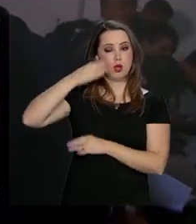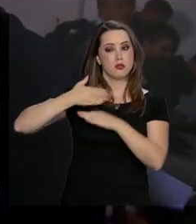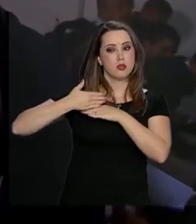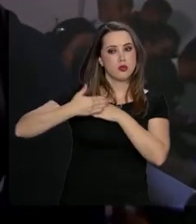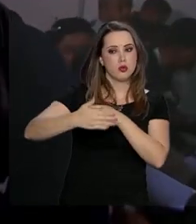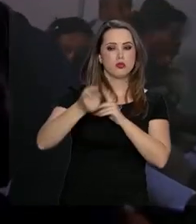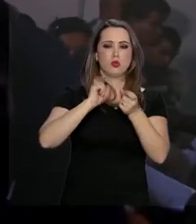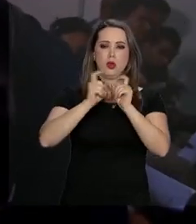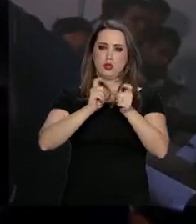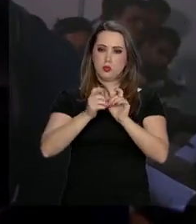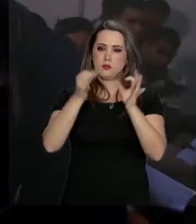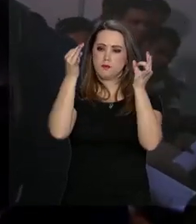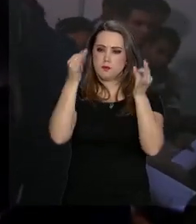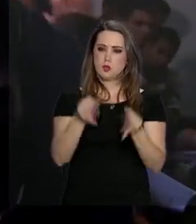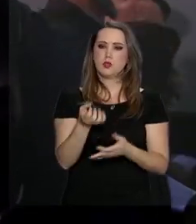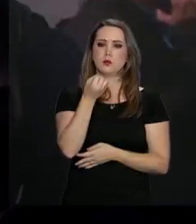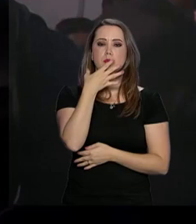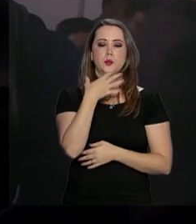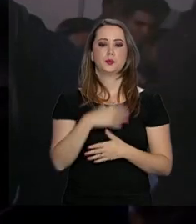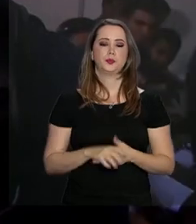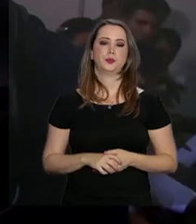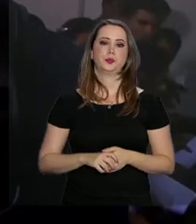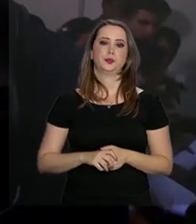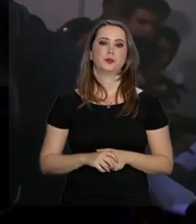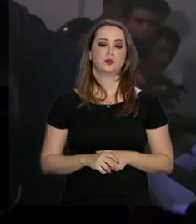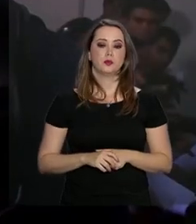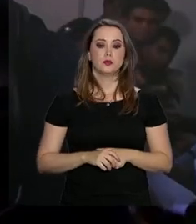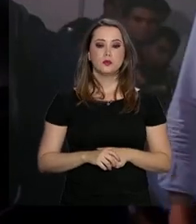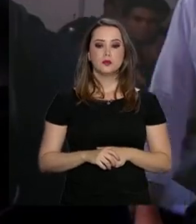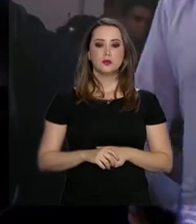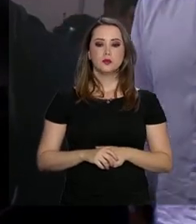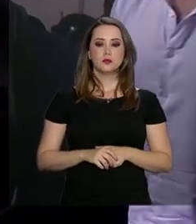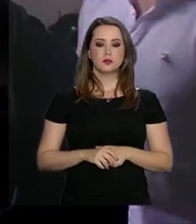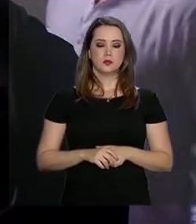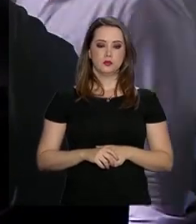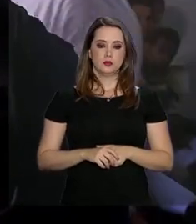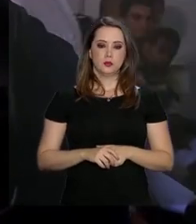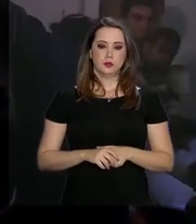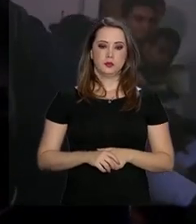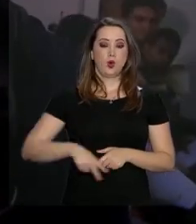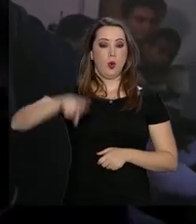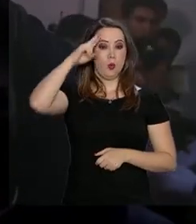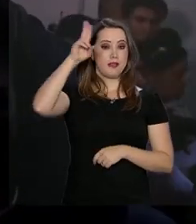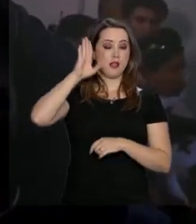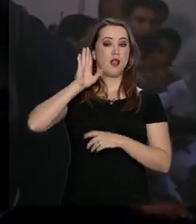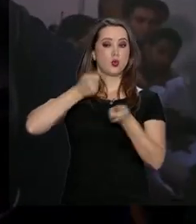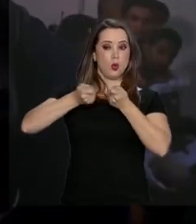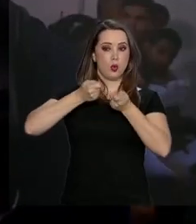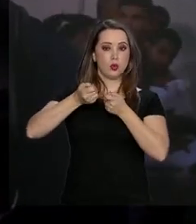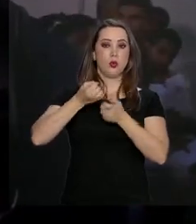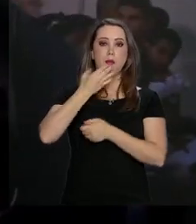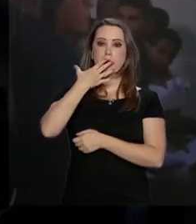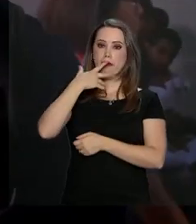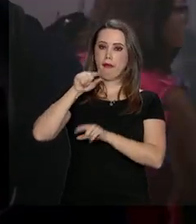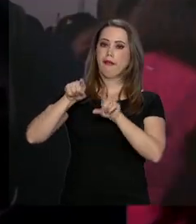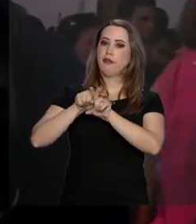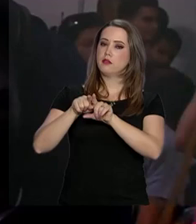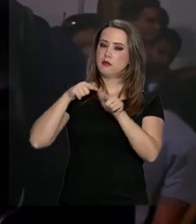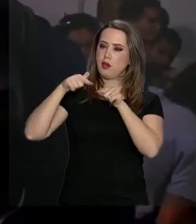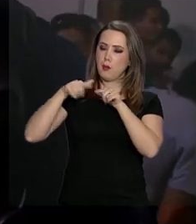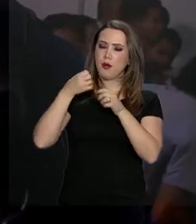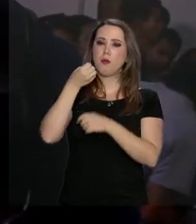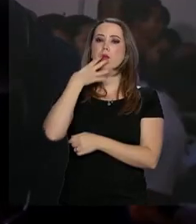uma boa gestão dos recursos. O Exército vem fazendo um grande trabalho, o Ministério da Defesa vem controlando bem esses recursos, eles vêm